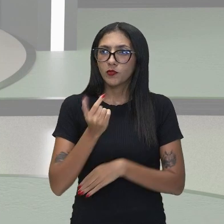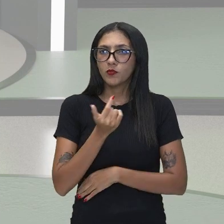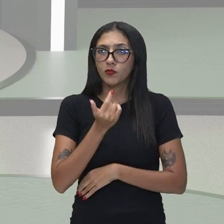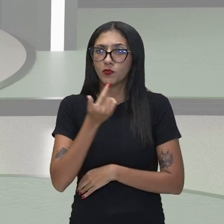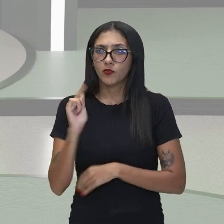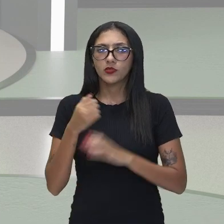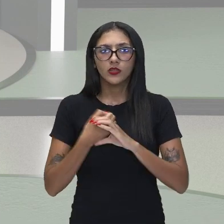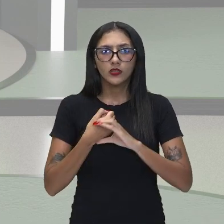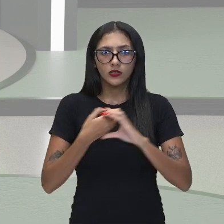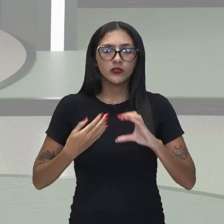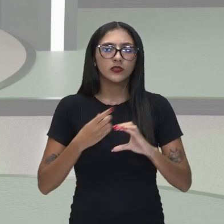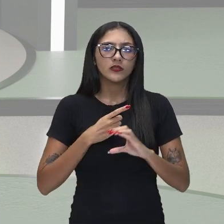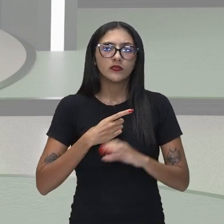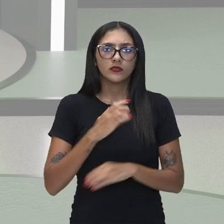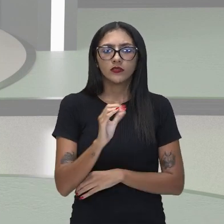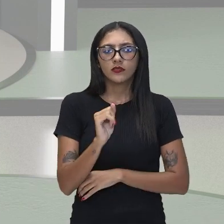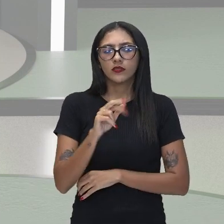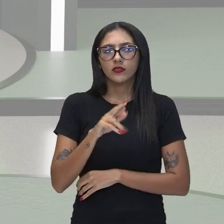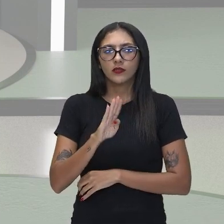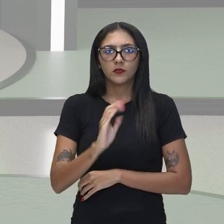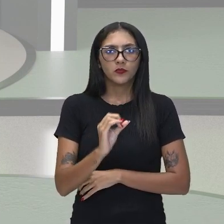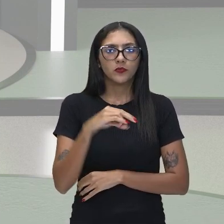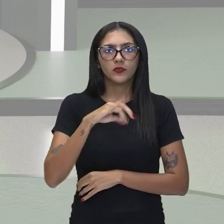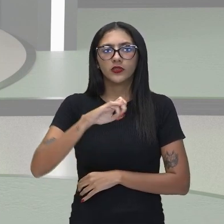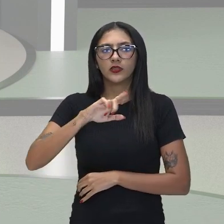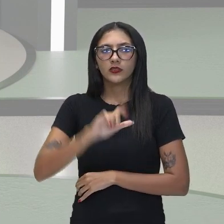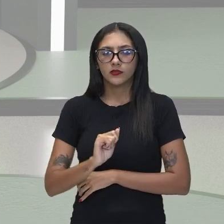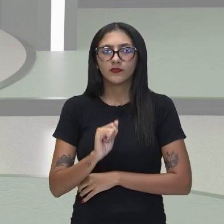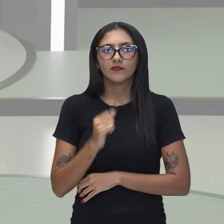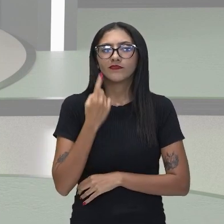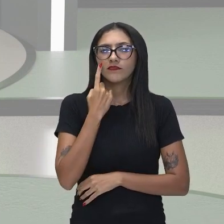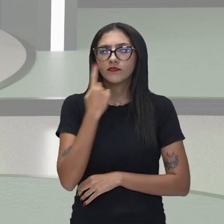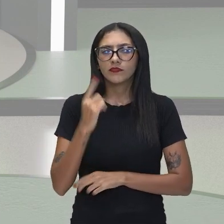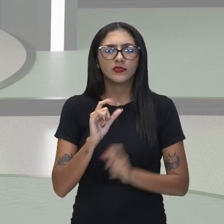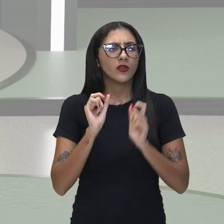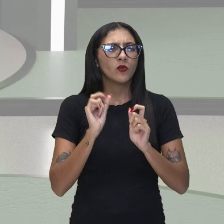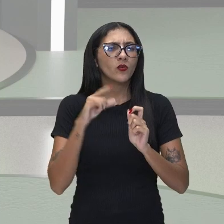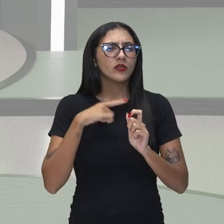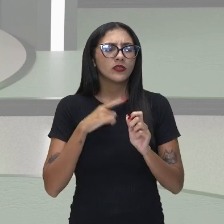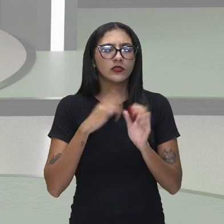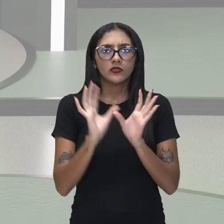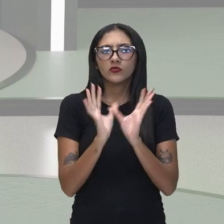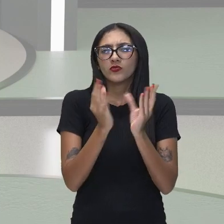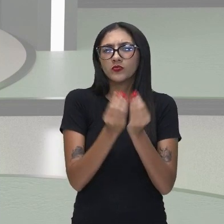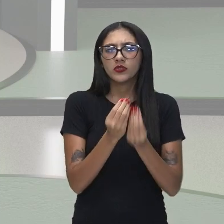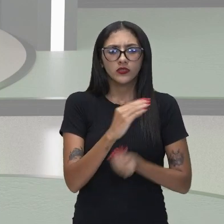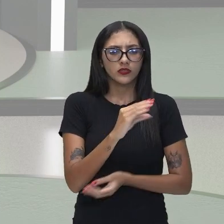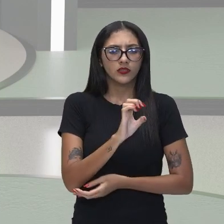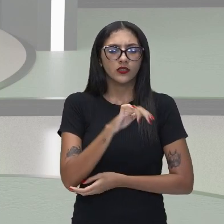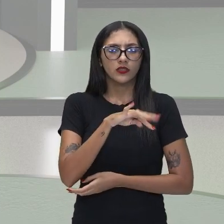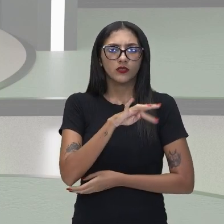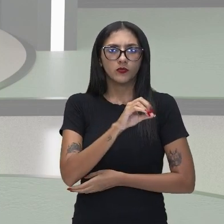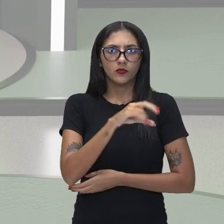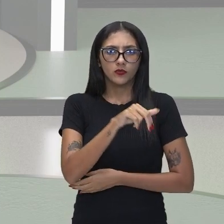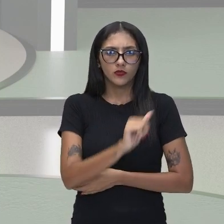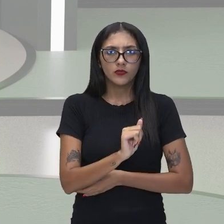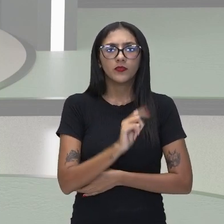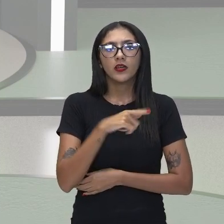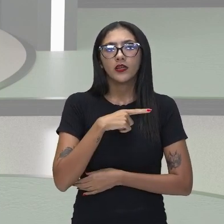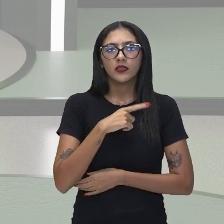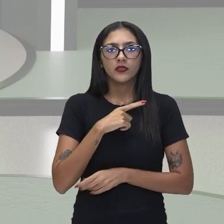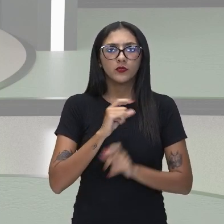a carbonila, começando com cetona. O que é um composto que é cetona? É aquele que tem a presença